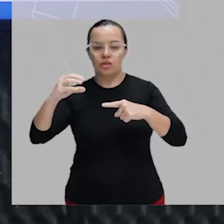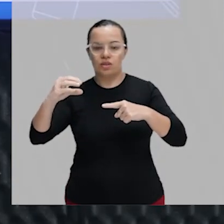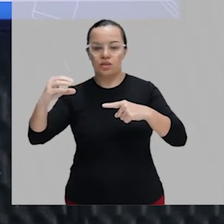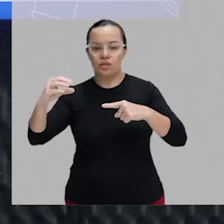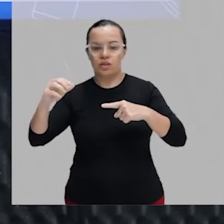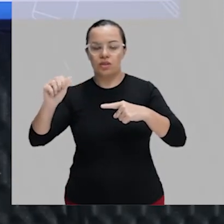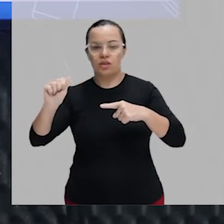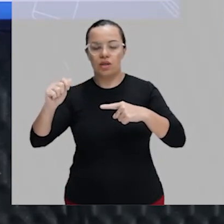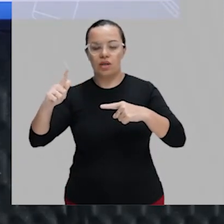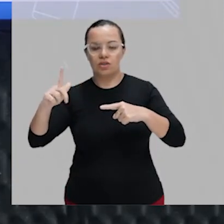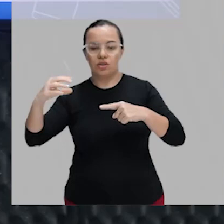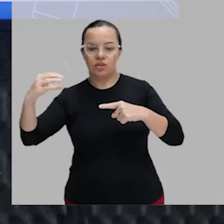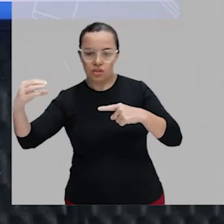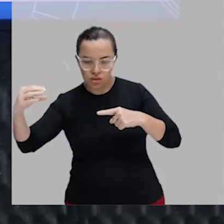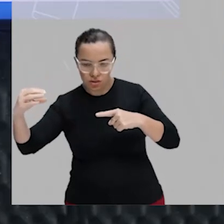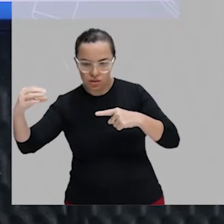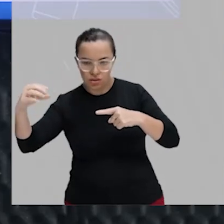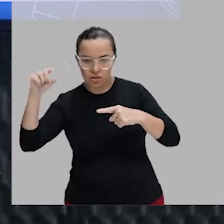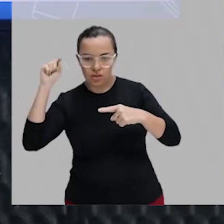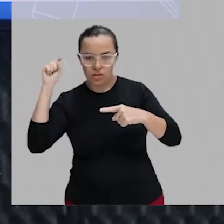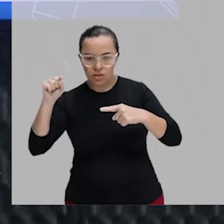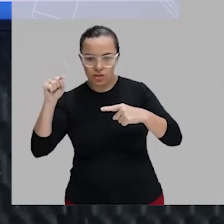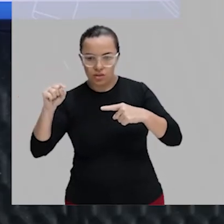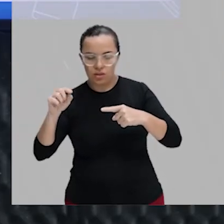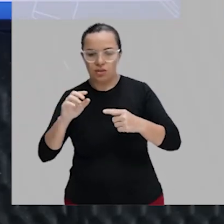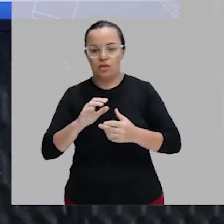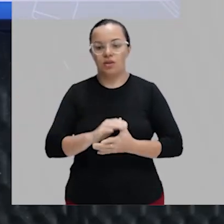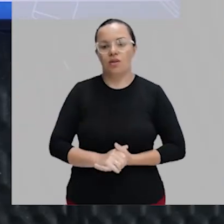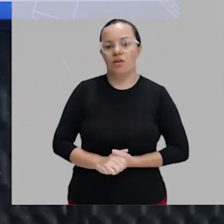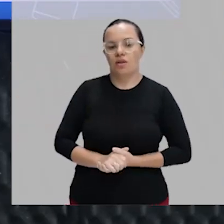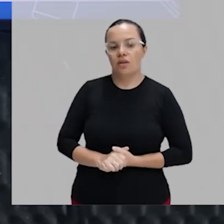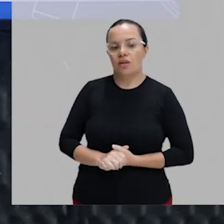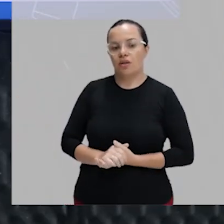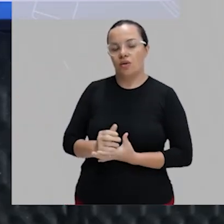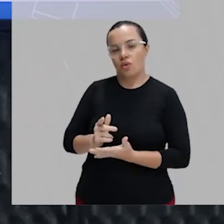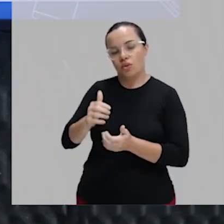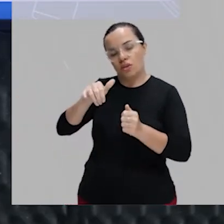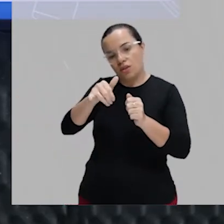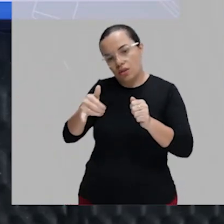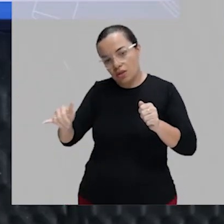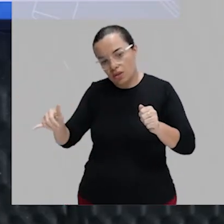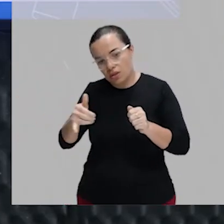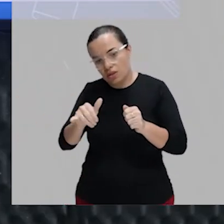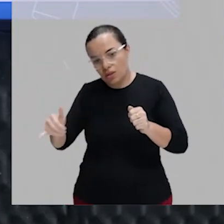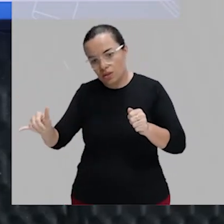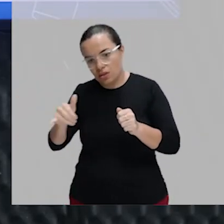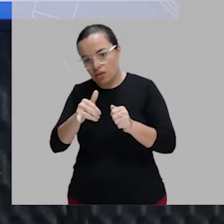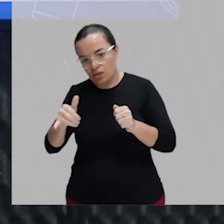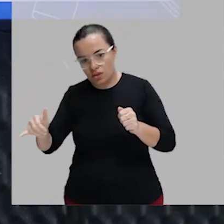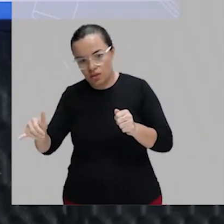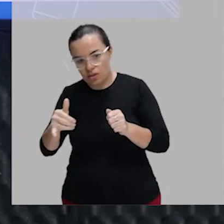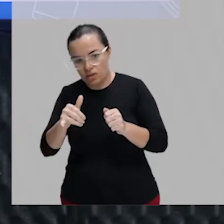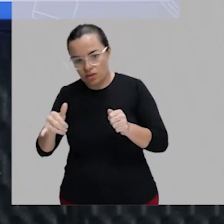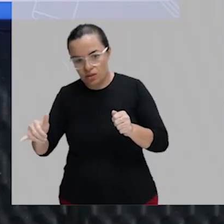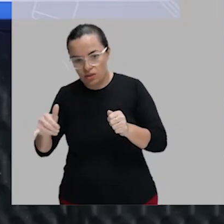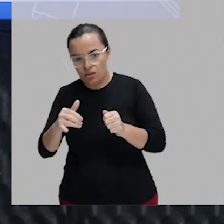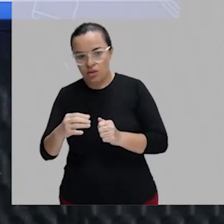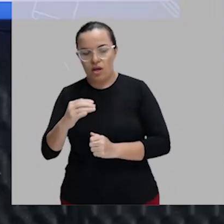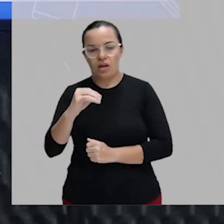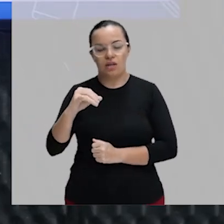AGC codificam, respectivamente, os aminoácidos cisteína,